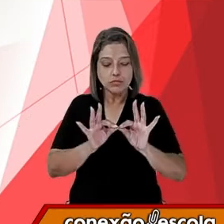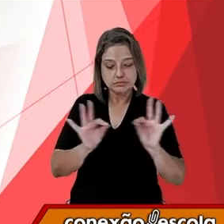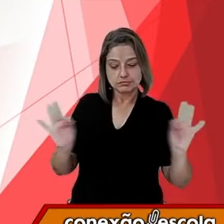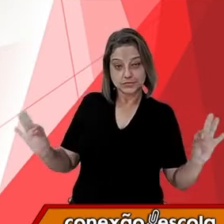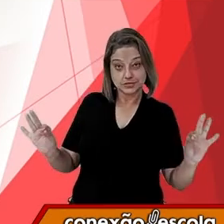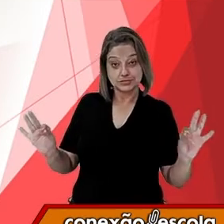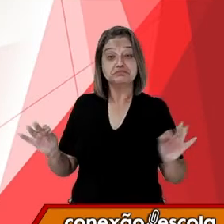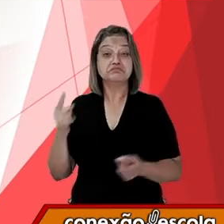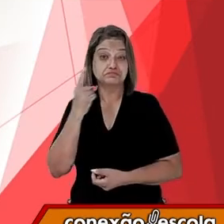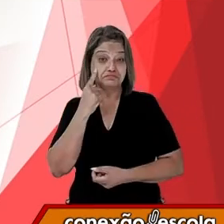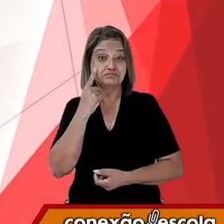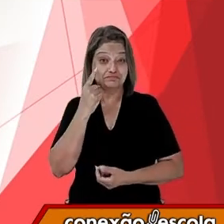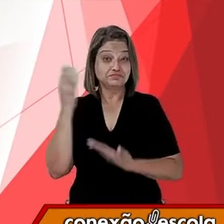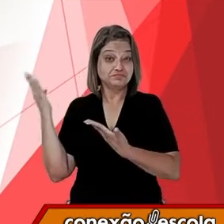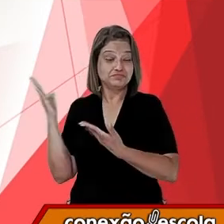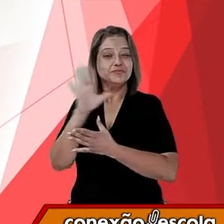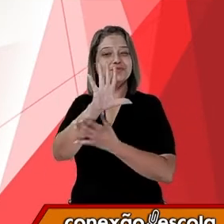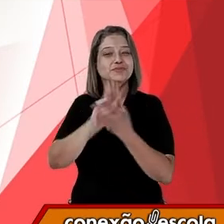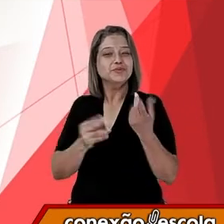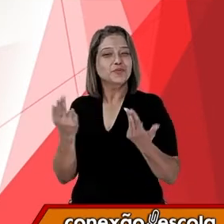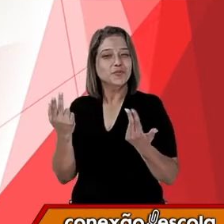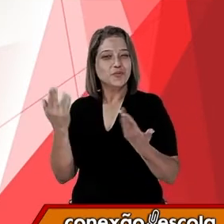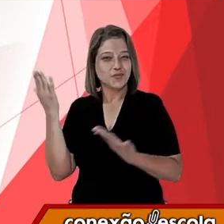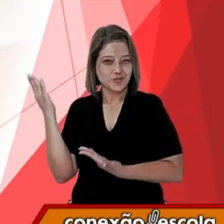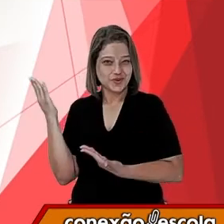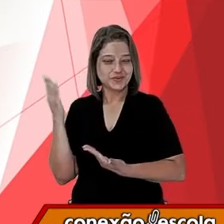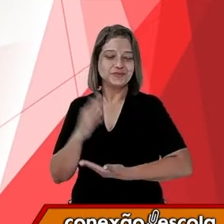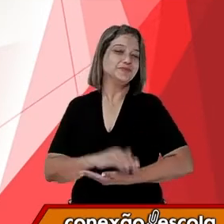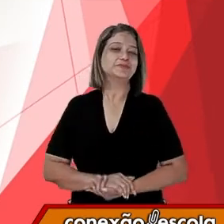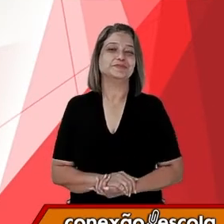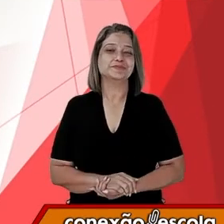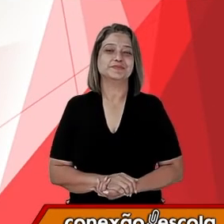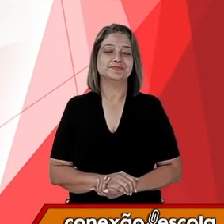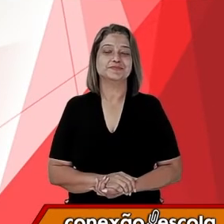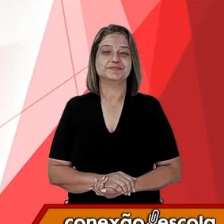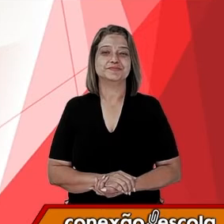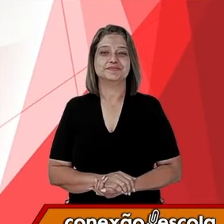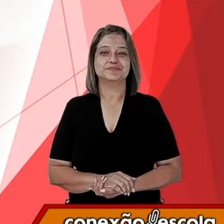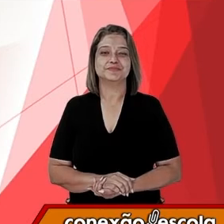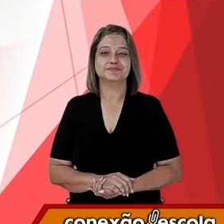palmo. A mão da Márcia aí.